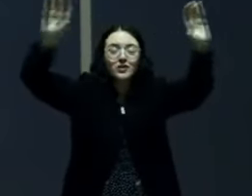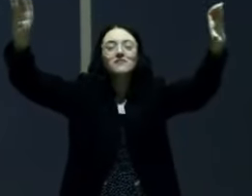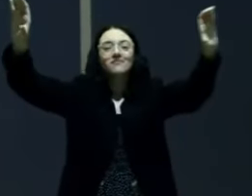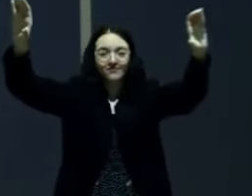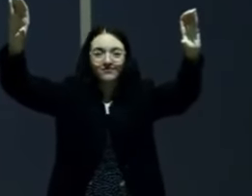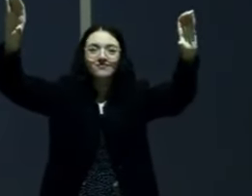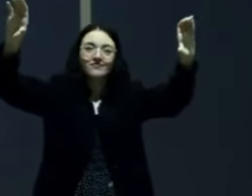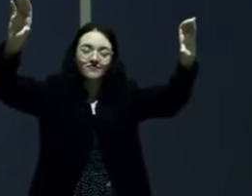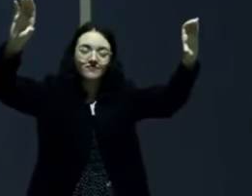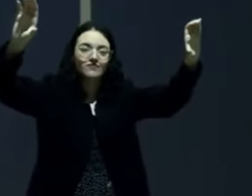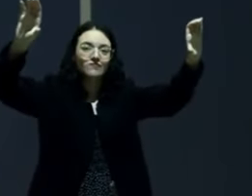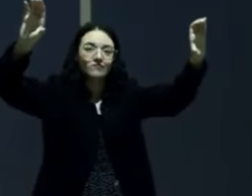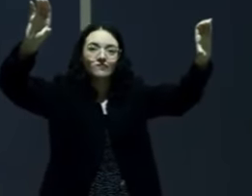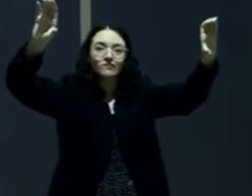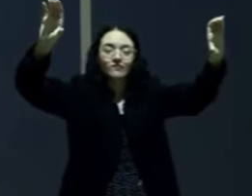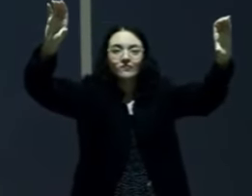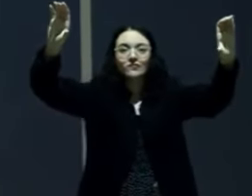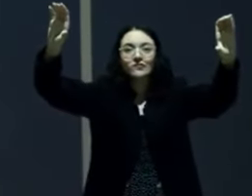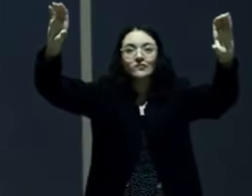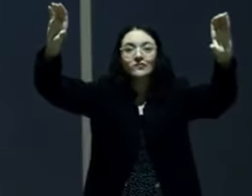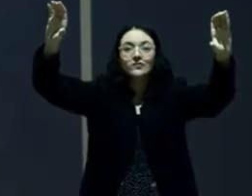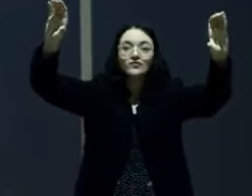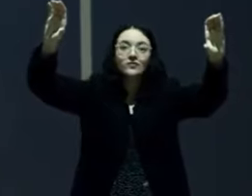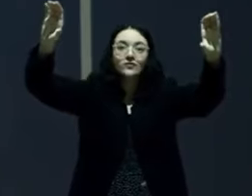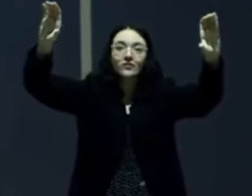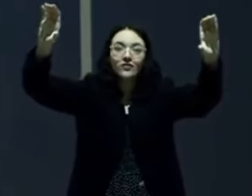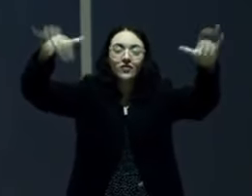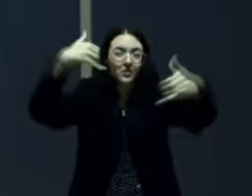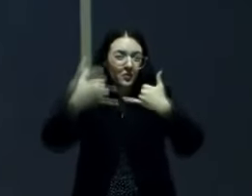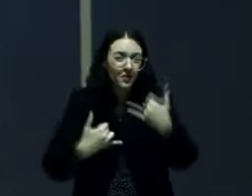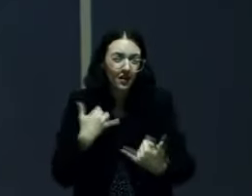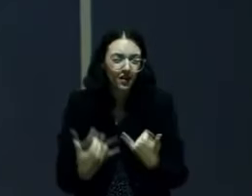Ah, meu irmão, eu digo, não é brincadeira.